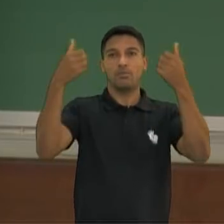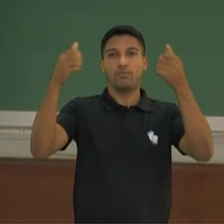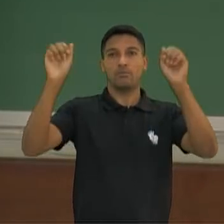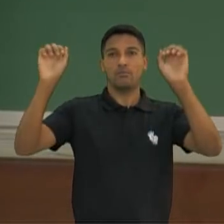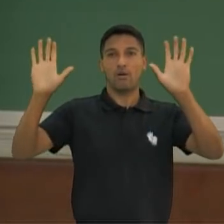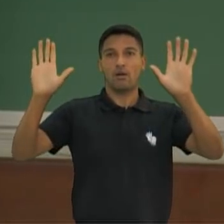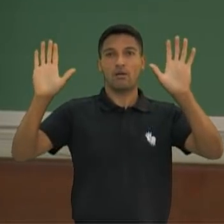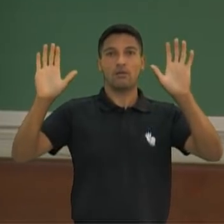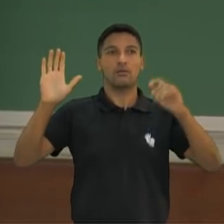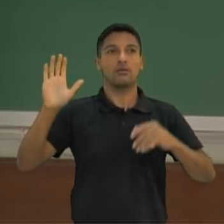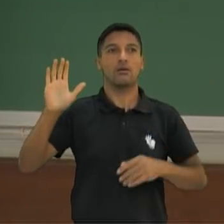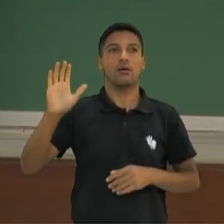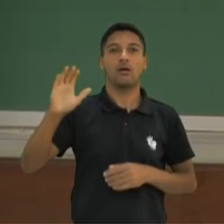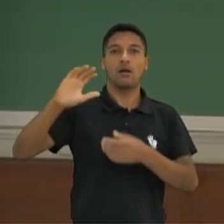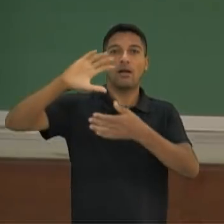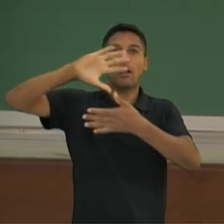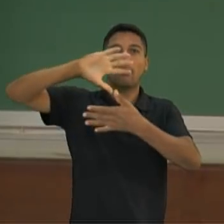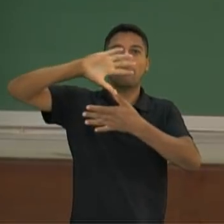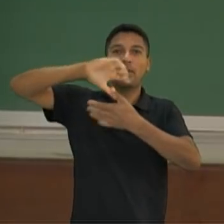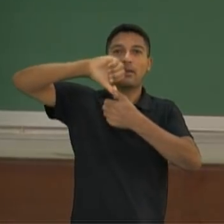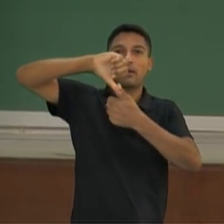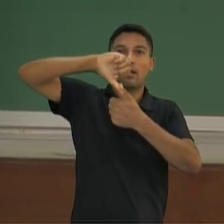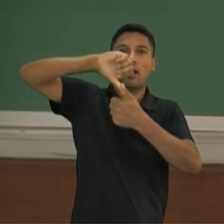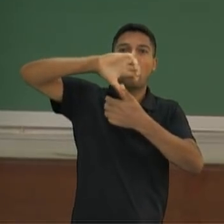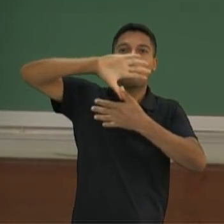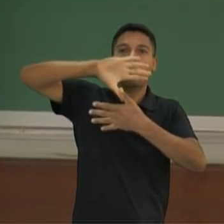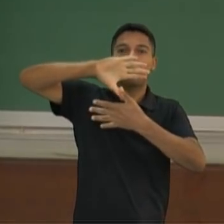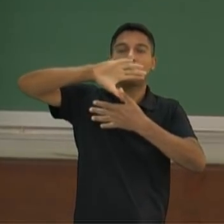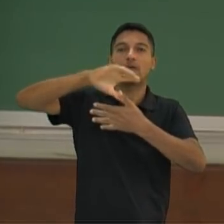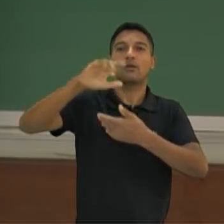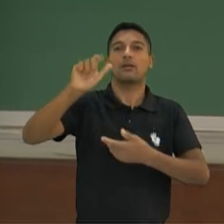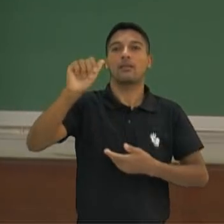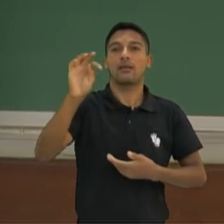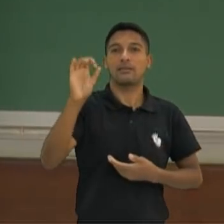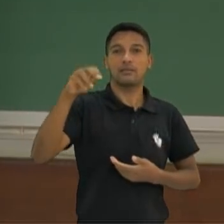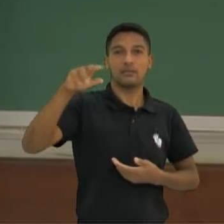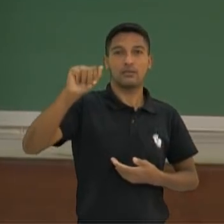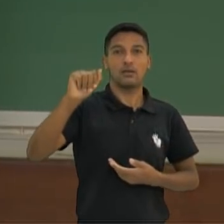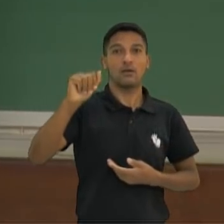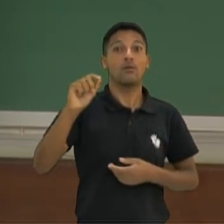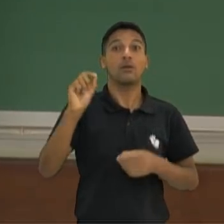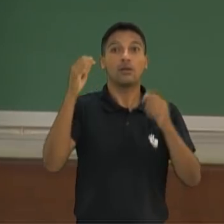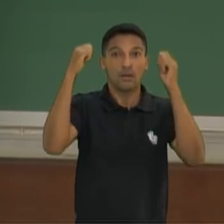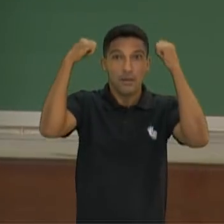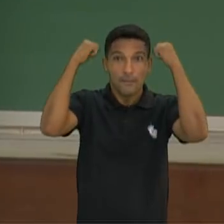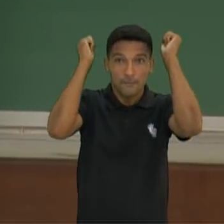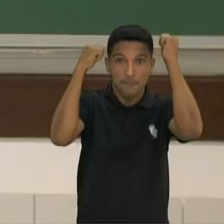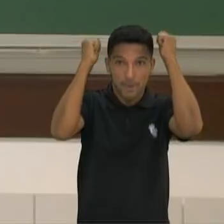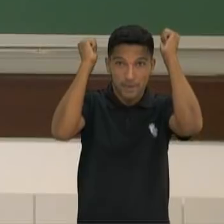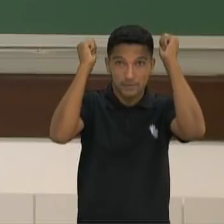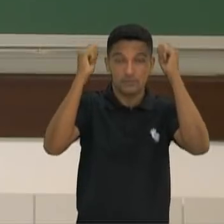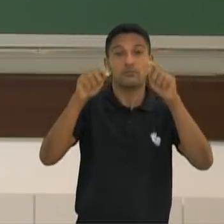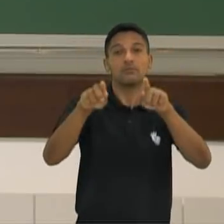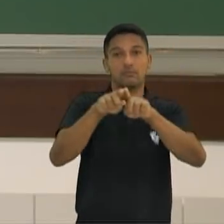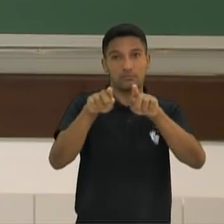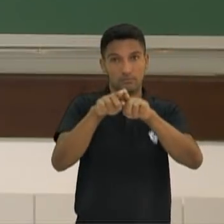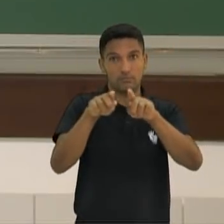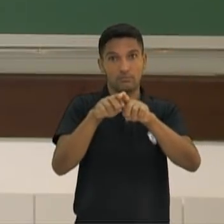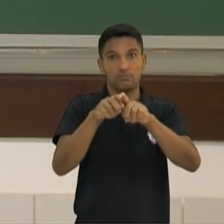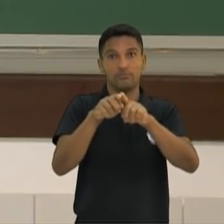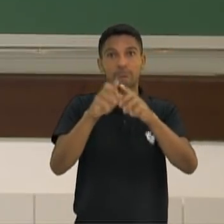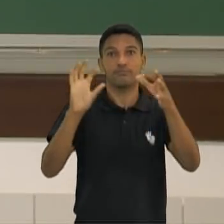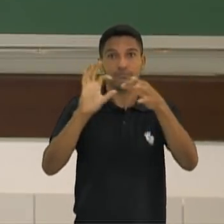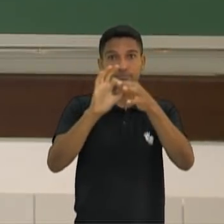quando mencionamos a América Latina, o México então está pertencente ao grupo. Para que isso seja solidamente definido